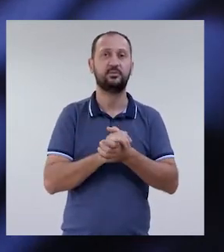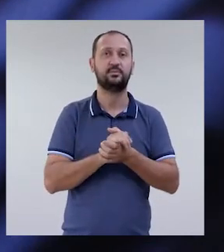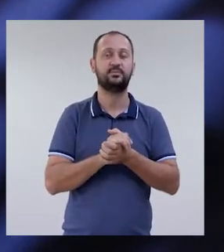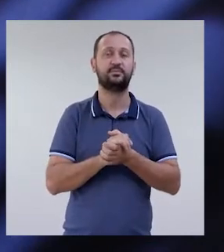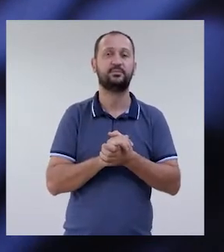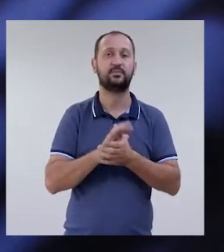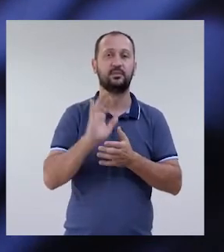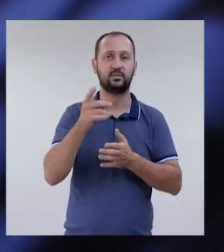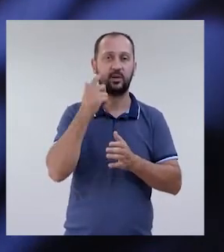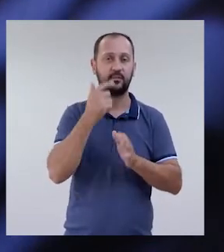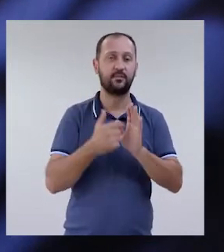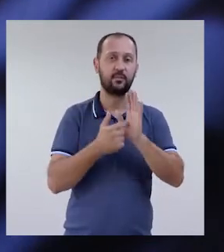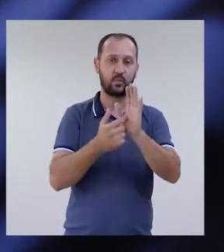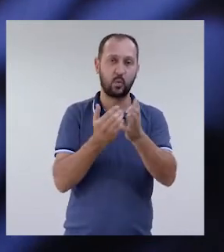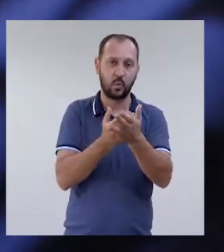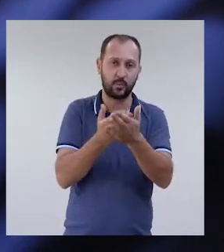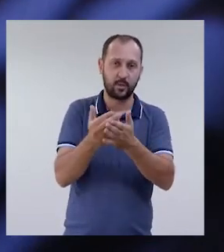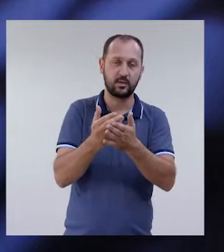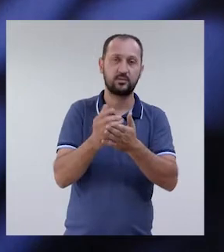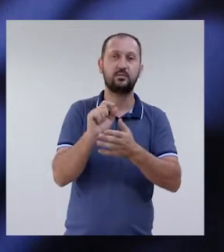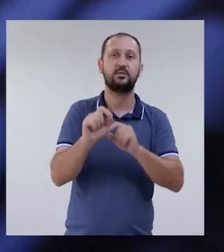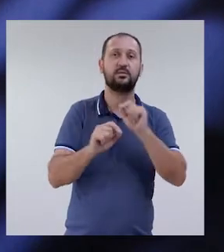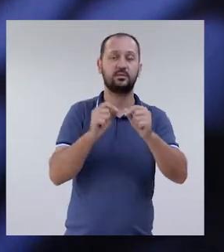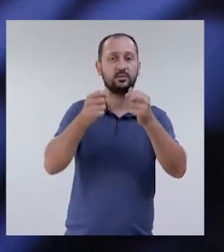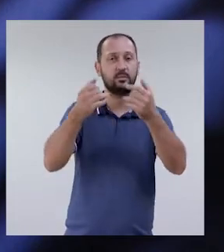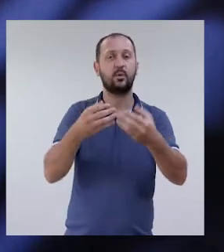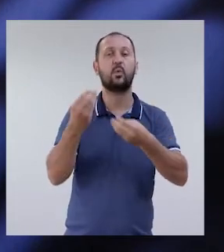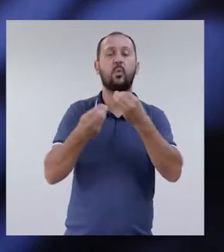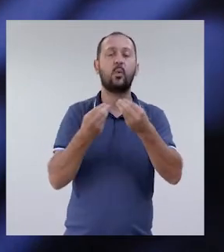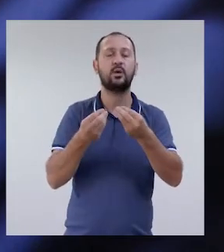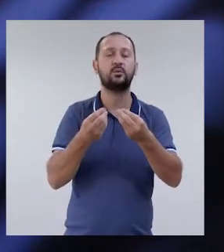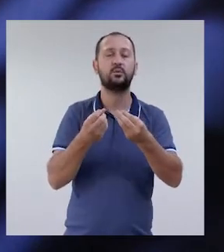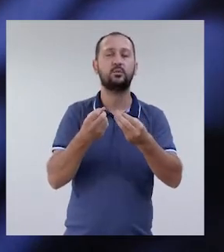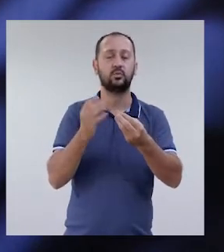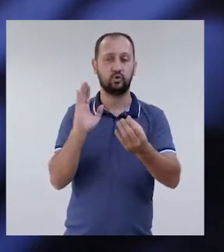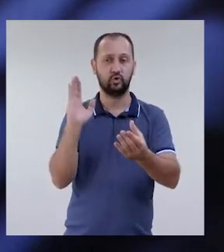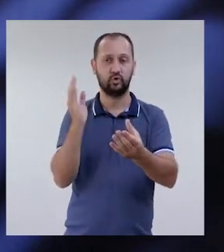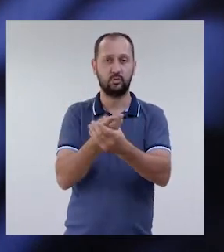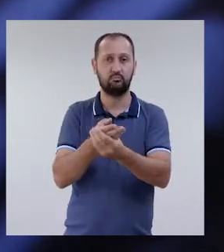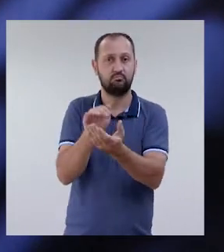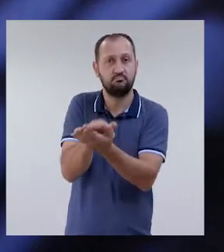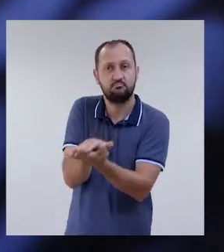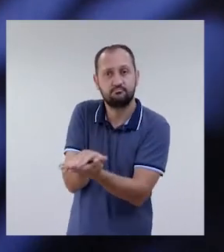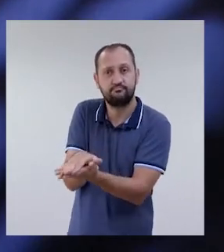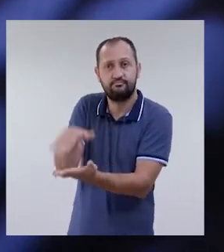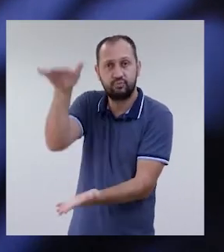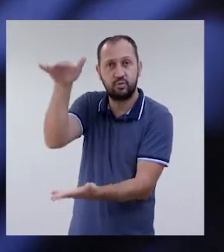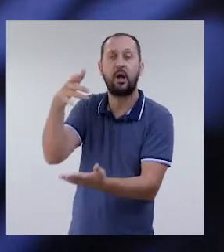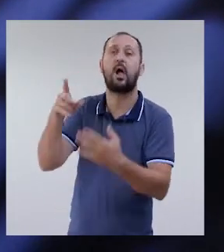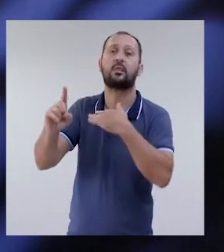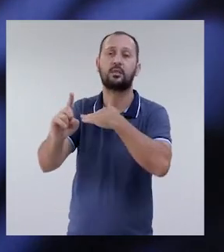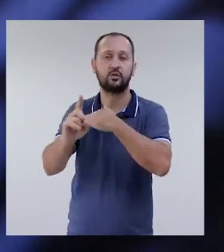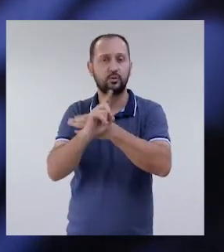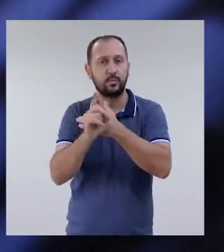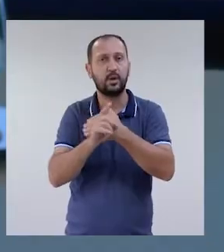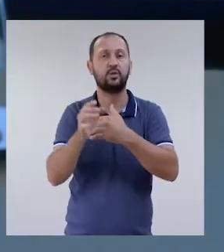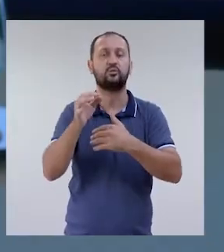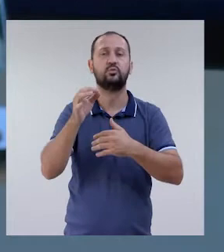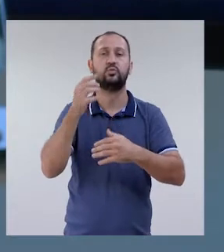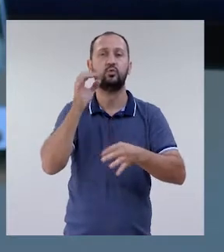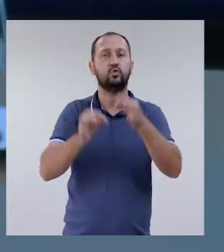gente fez essa pequena amostra aí no começo do programa, vocês viram o volume de julgamentos e de